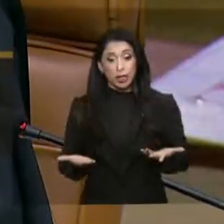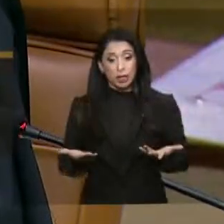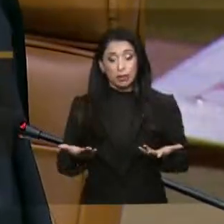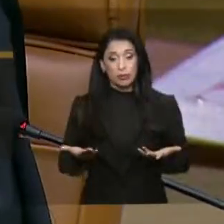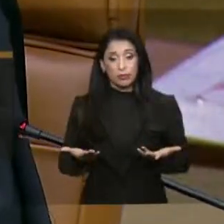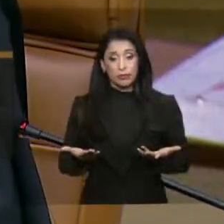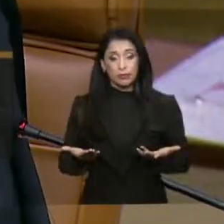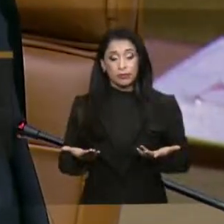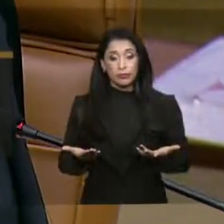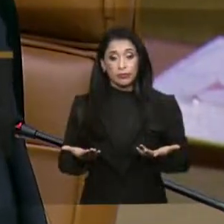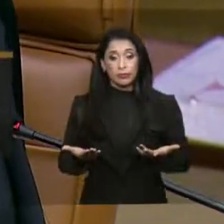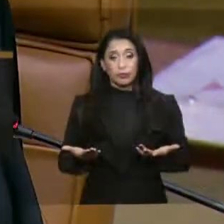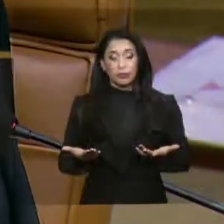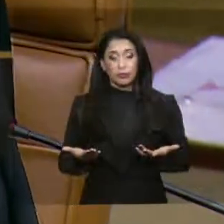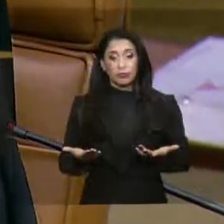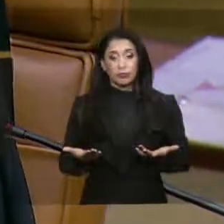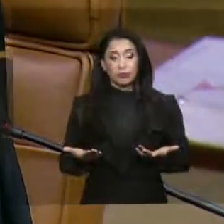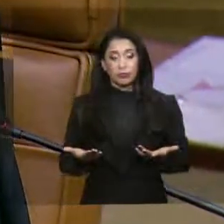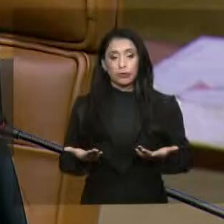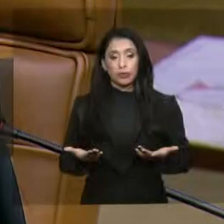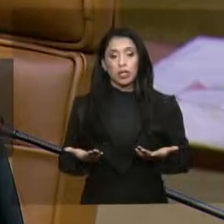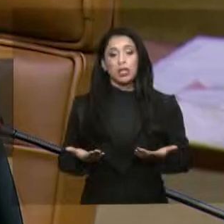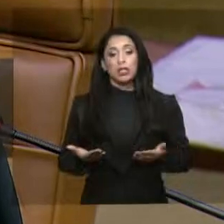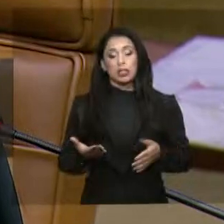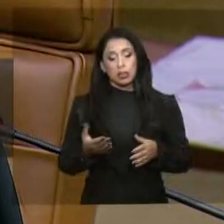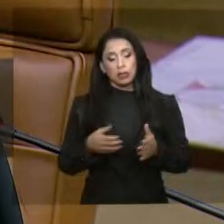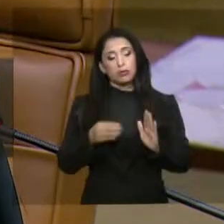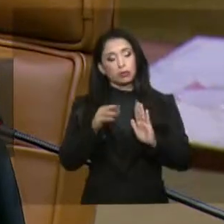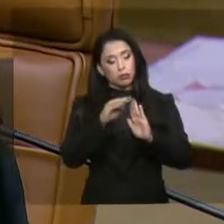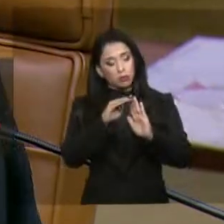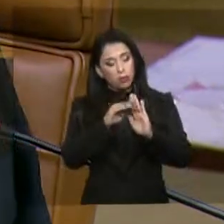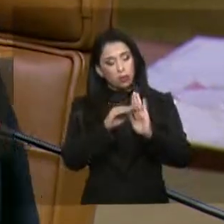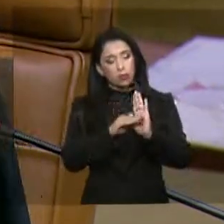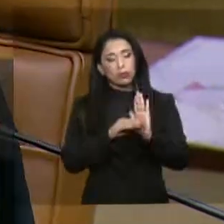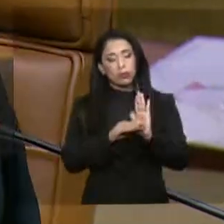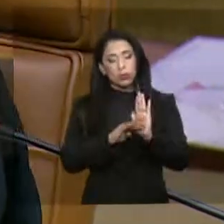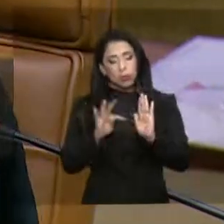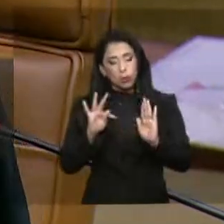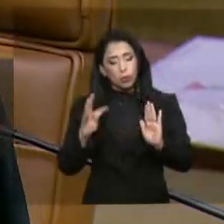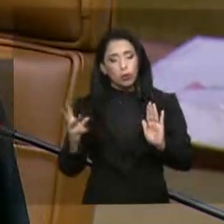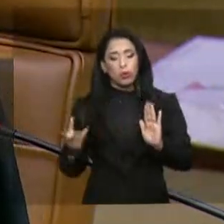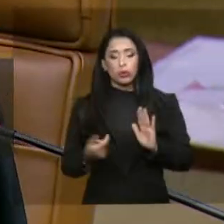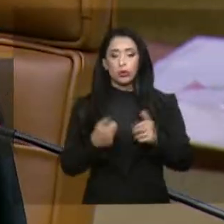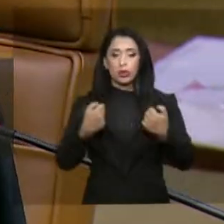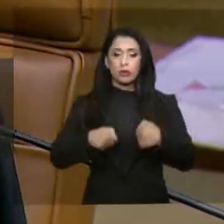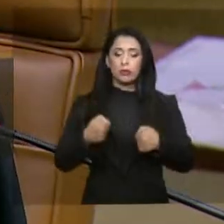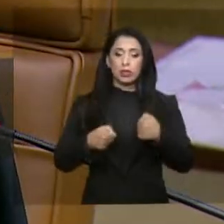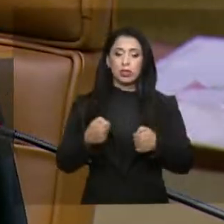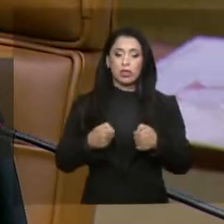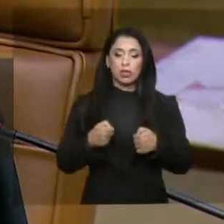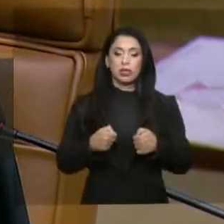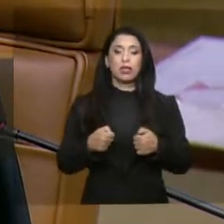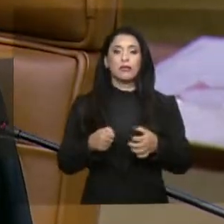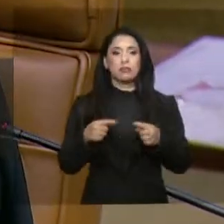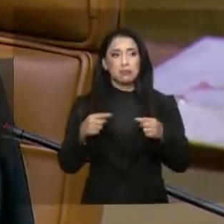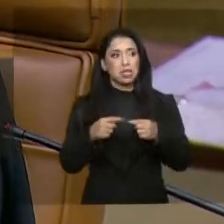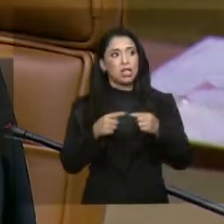se haveria ou não a presença de todos os requisitos para a